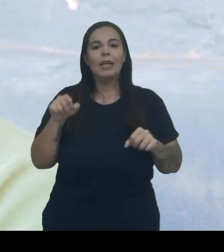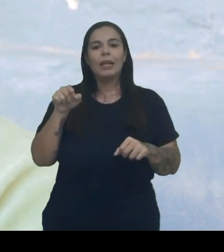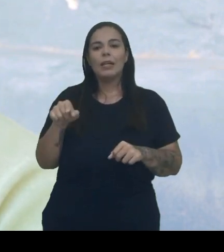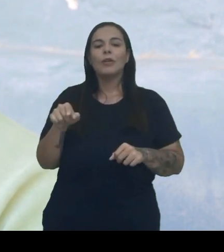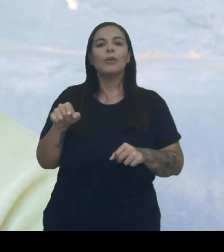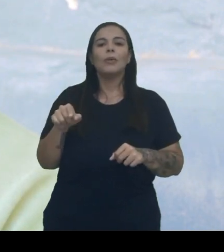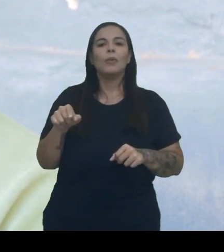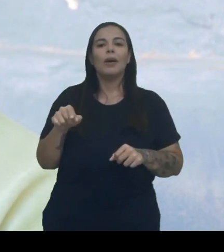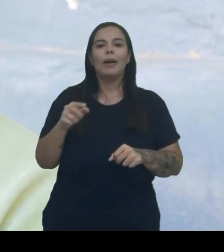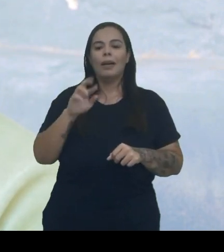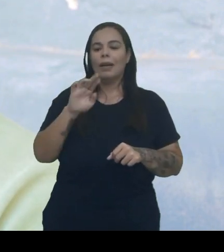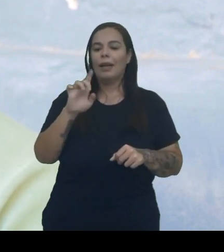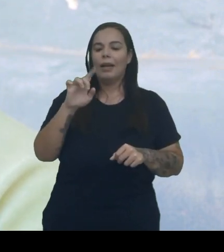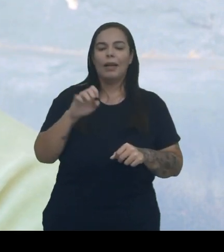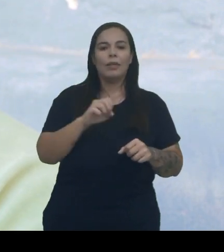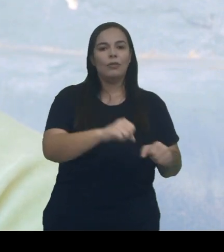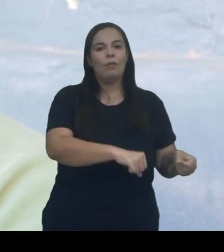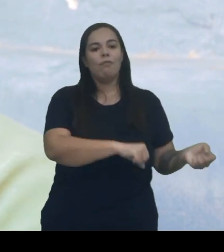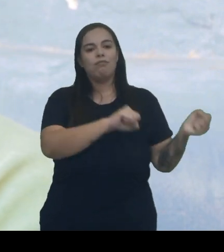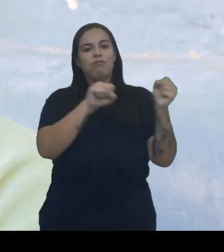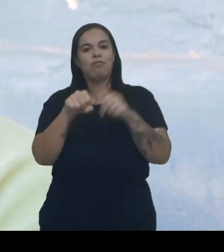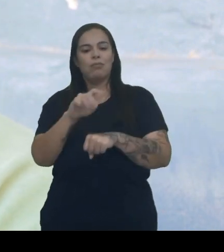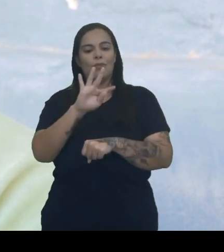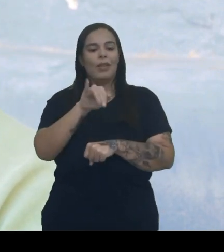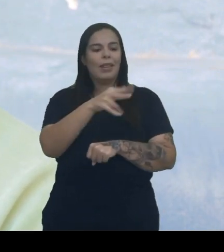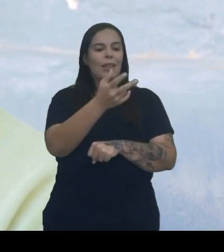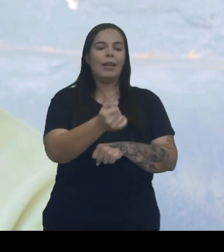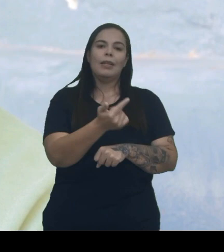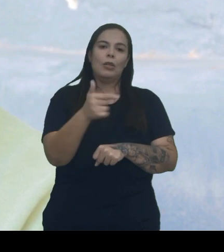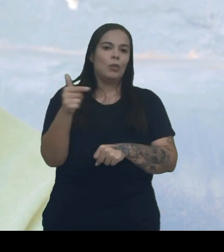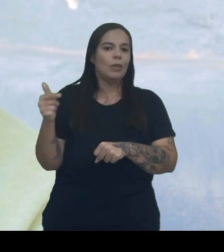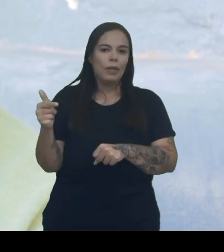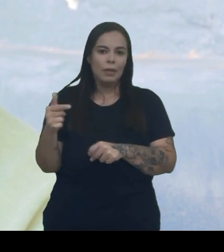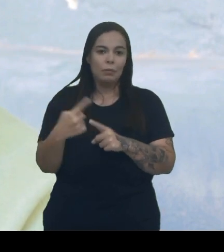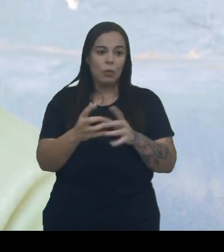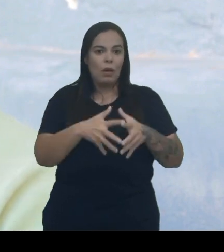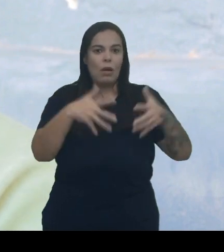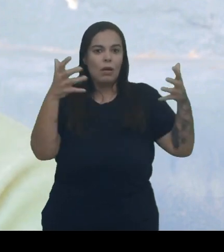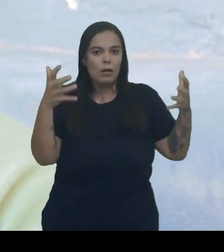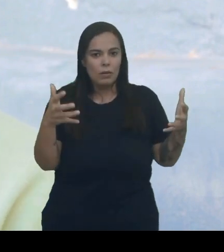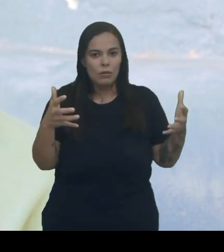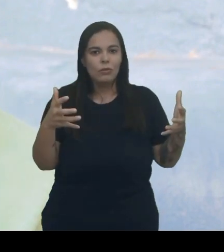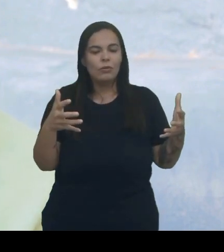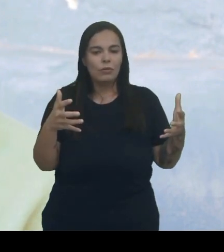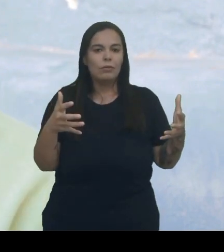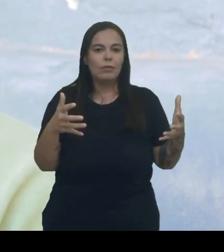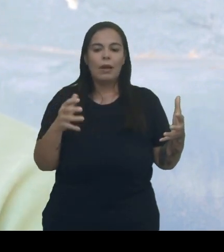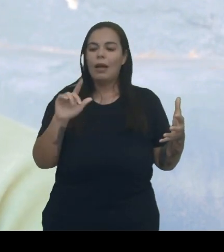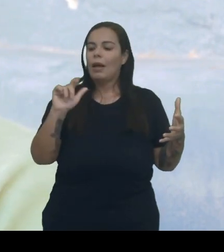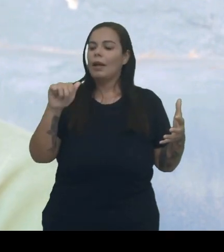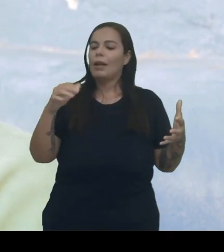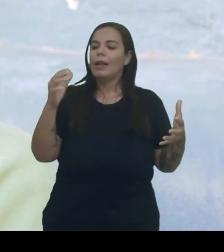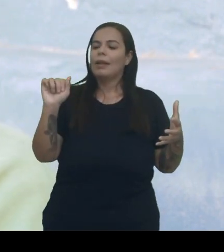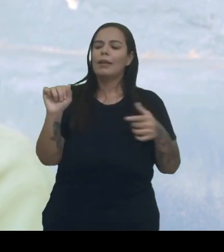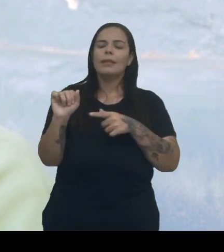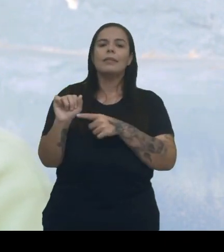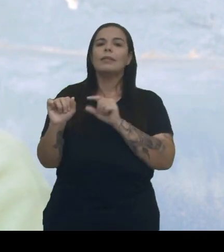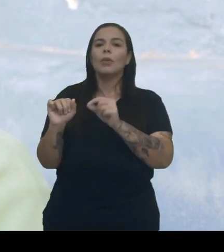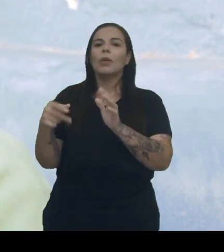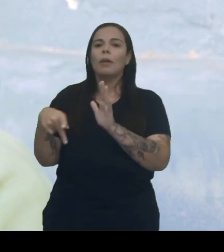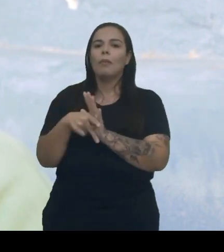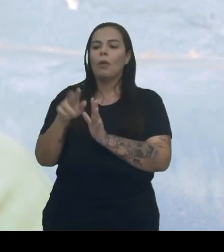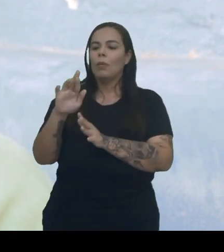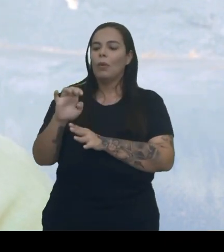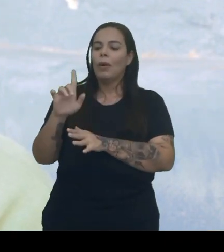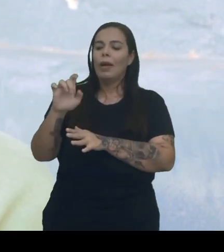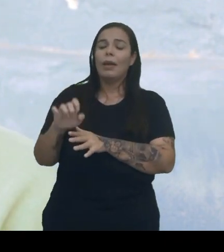rede que pesca tainha, cardume, que é uma rede grande, vai pescar uma rede de lanço. O que é rede de lanço? Rede de lanço é que nós damos, que é uma